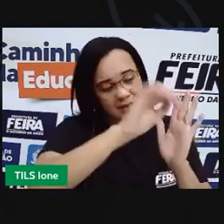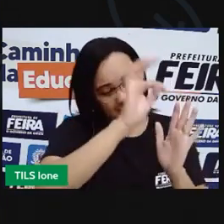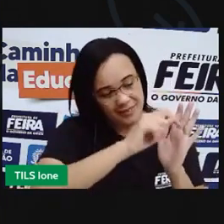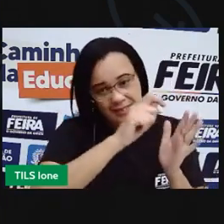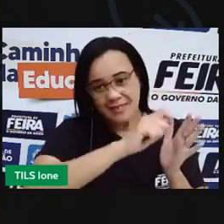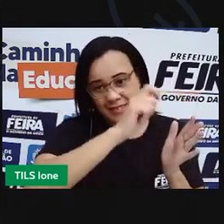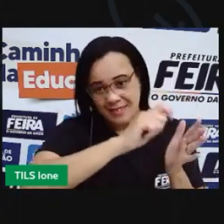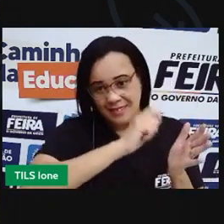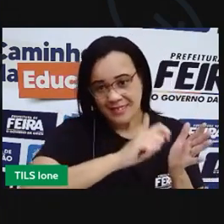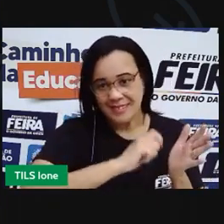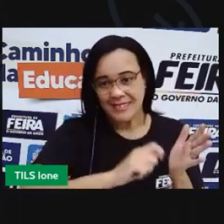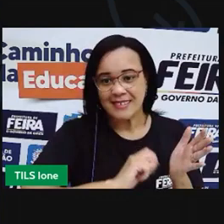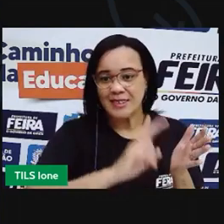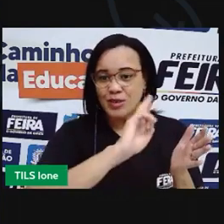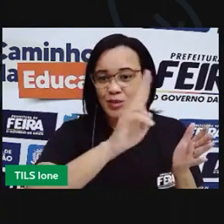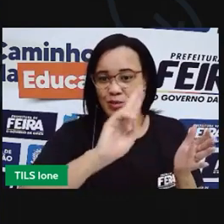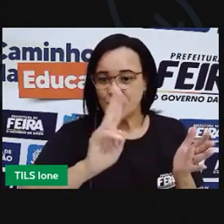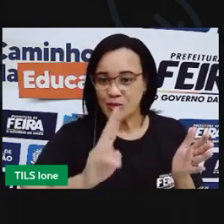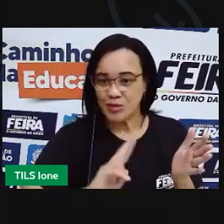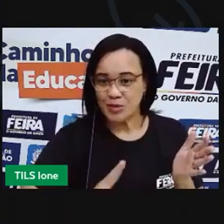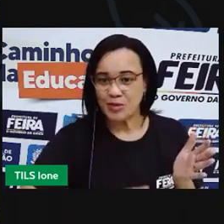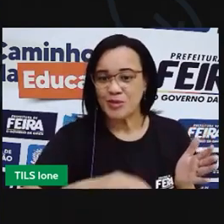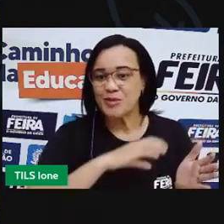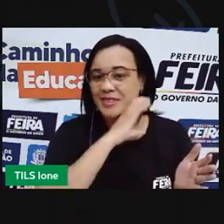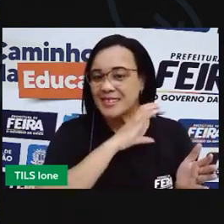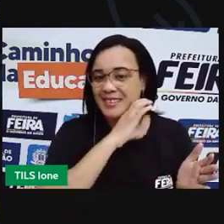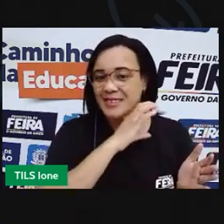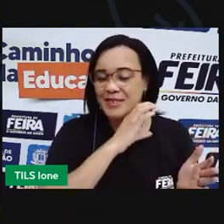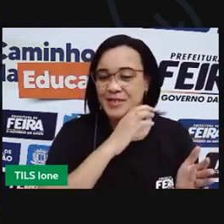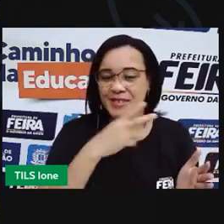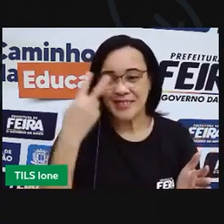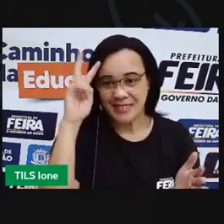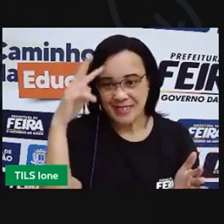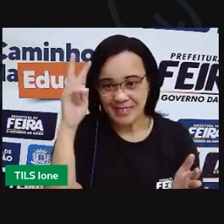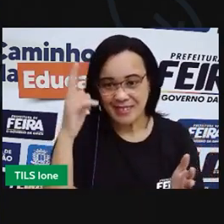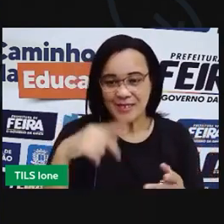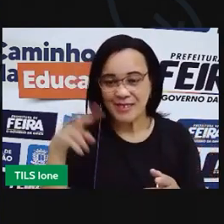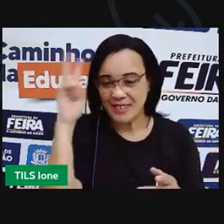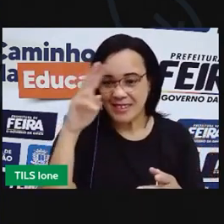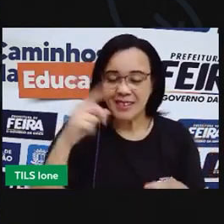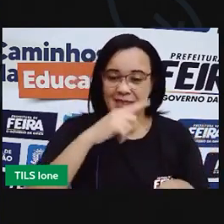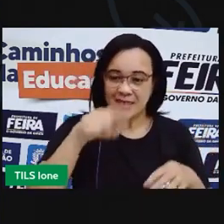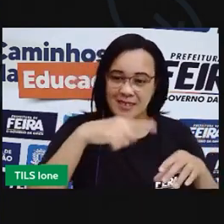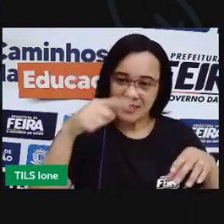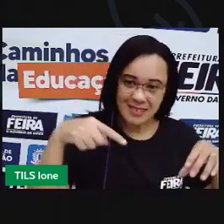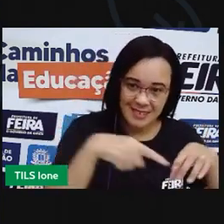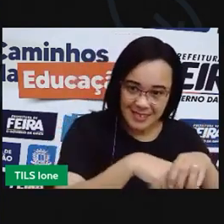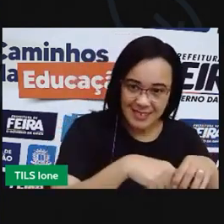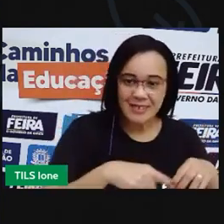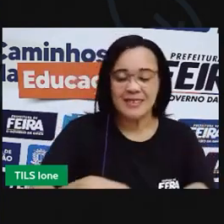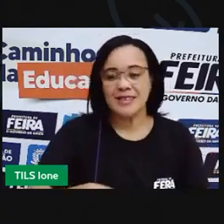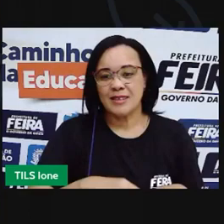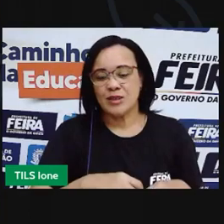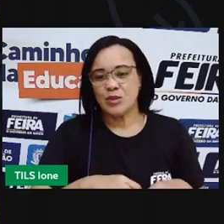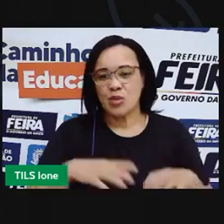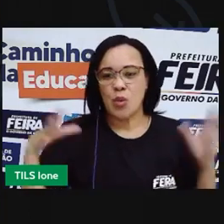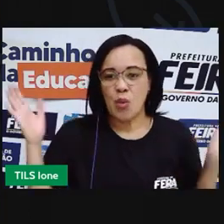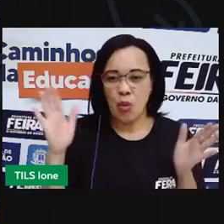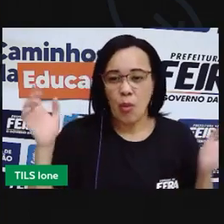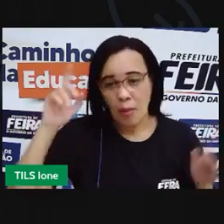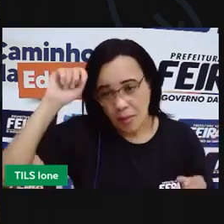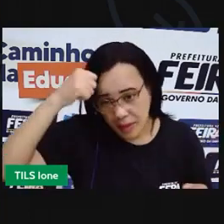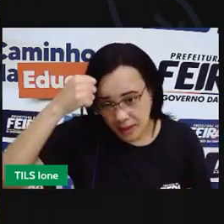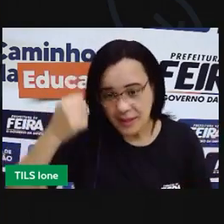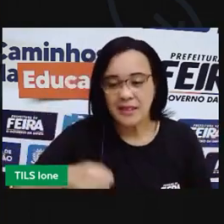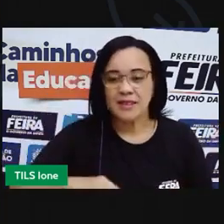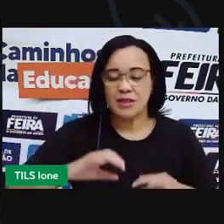dos nomes dos animais que apareceram na história, como tatu, urubu, onça. Vendo a quantidade